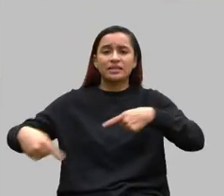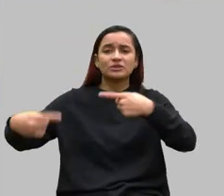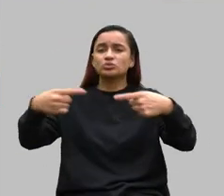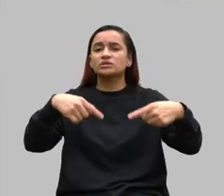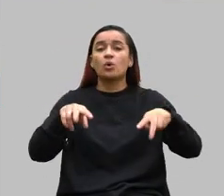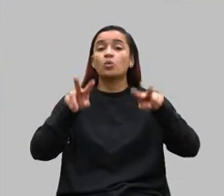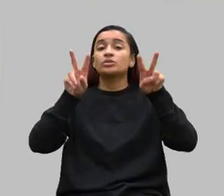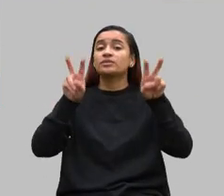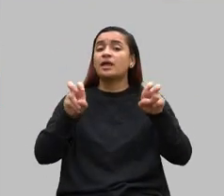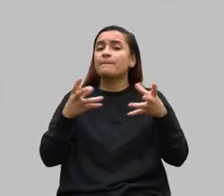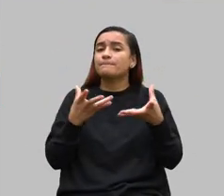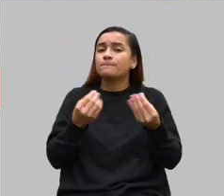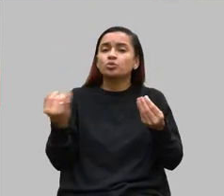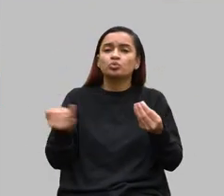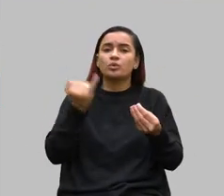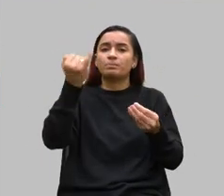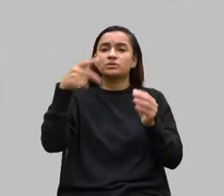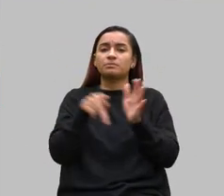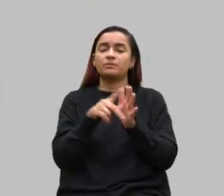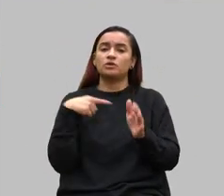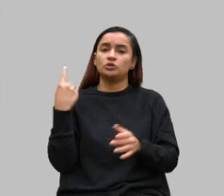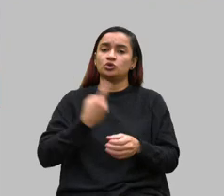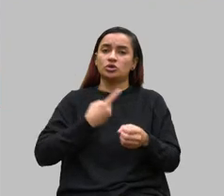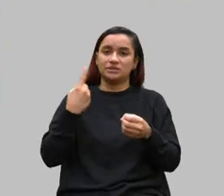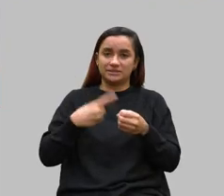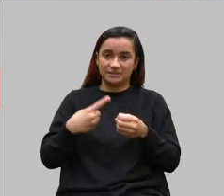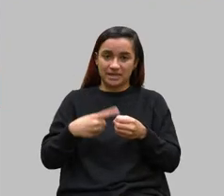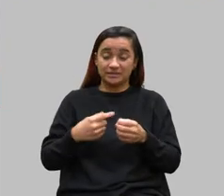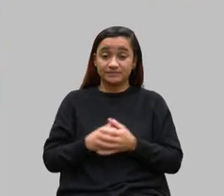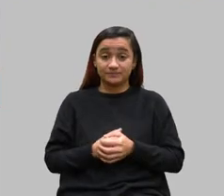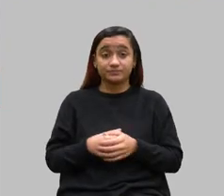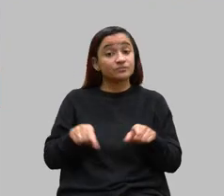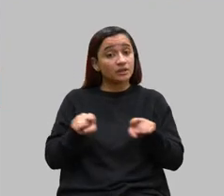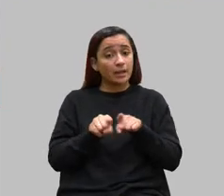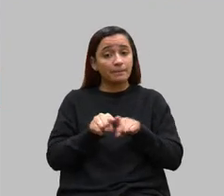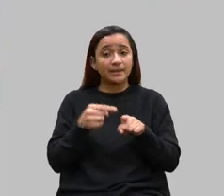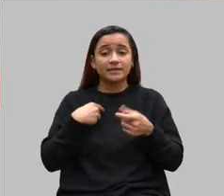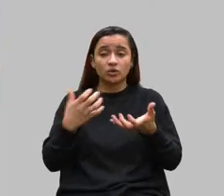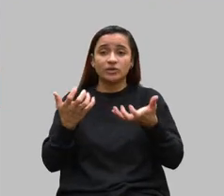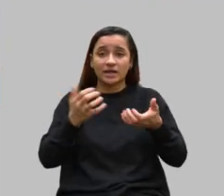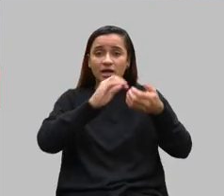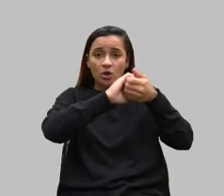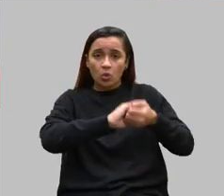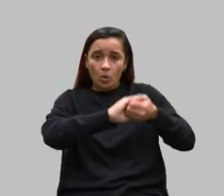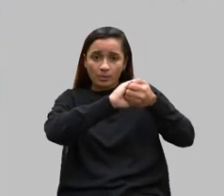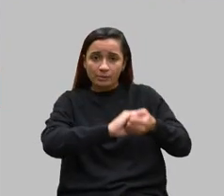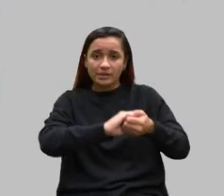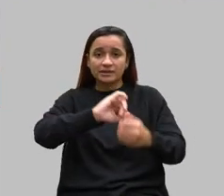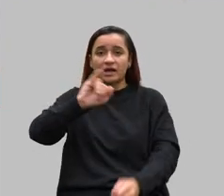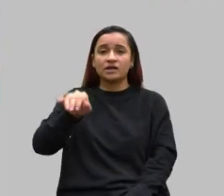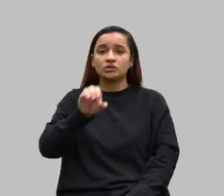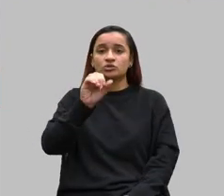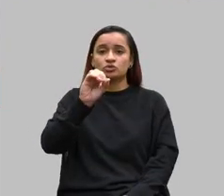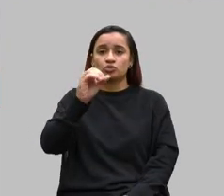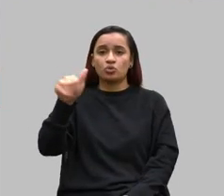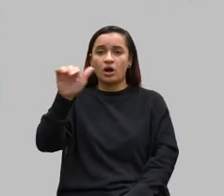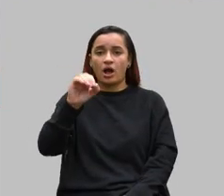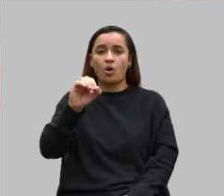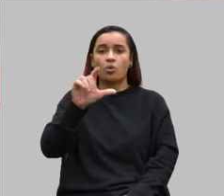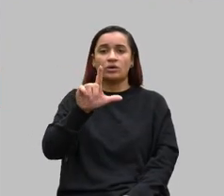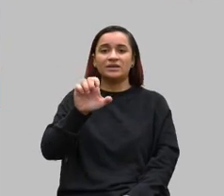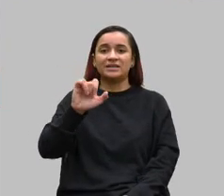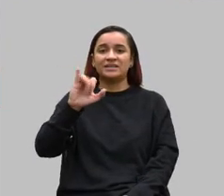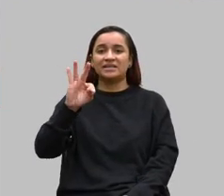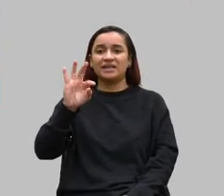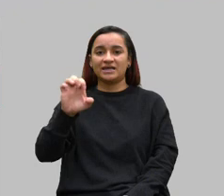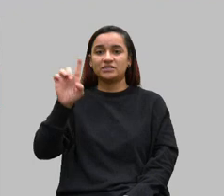importantíssimo para o nossa cidade quero também cumprimentar o João Leite nosso Deputado né que também